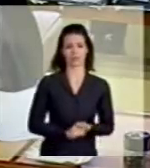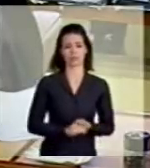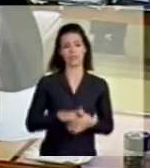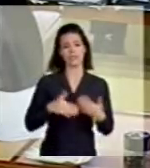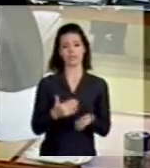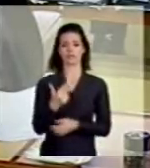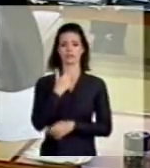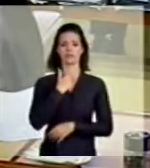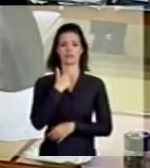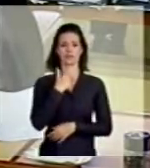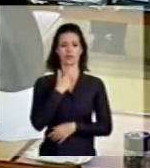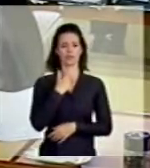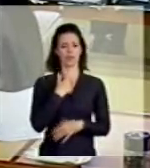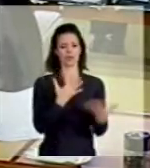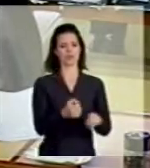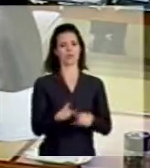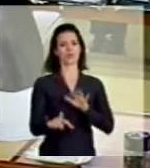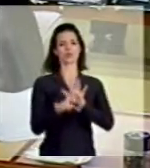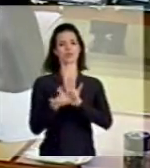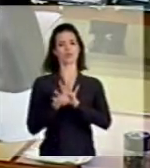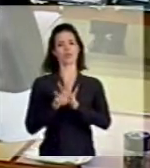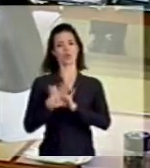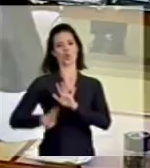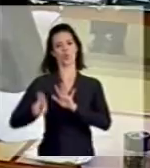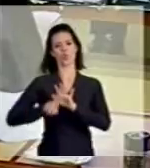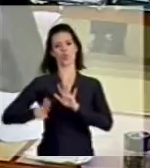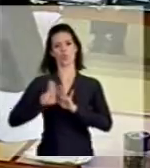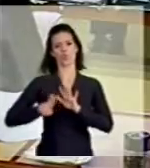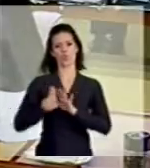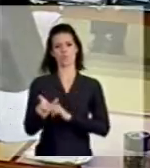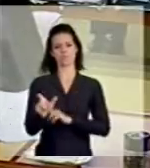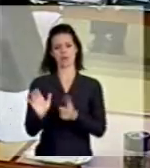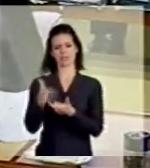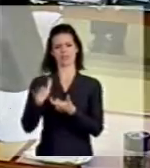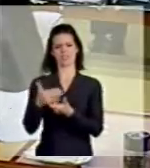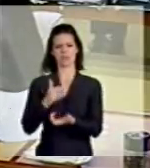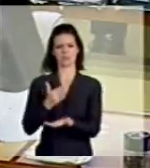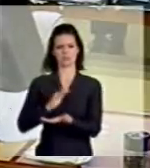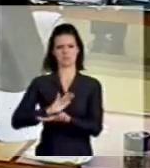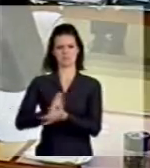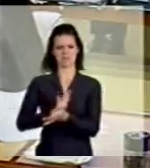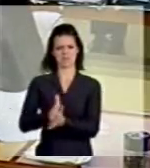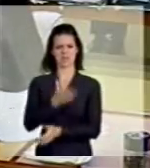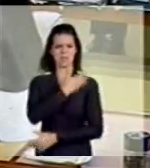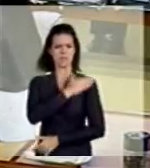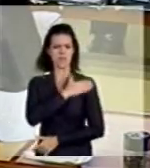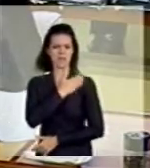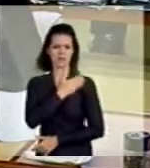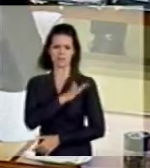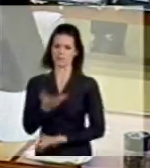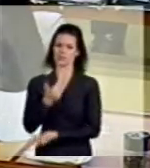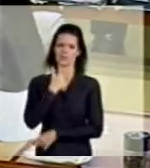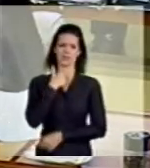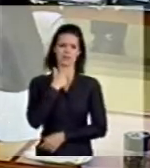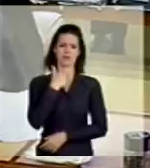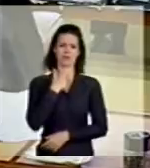pode admitir que a lei faça uso de expressões pejorativas e discriminatórias em virtude do reconhecimento